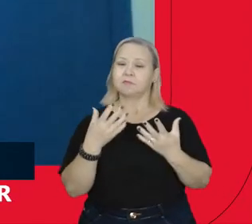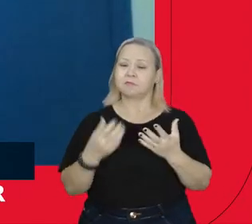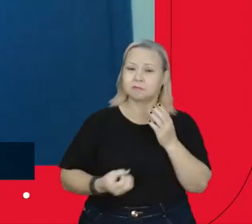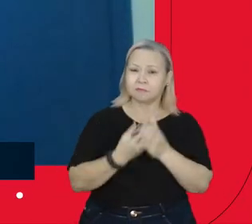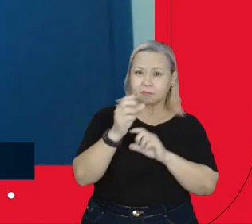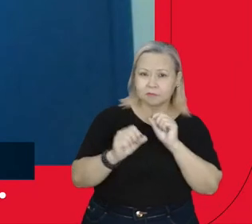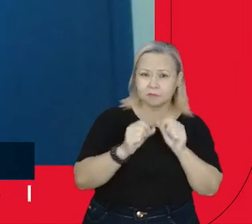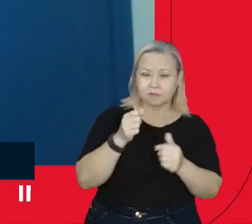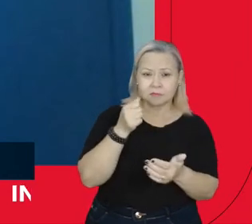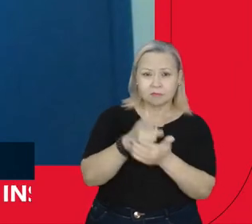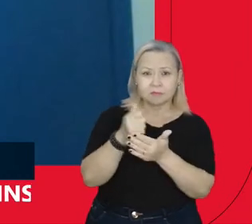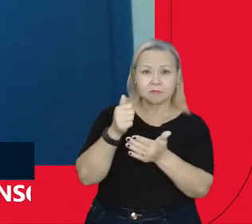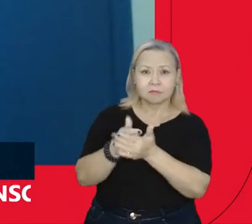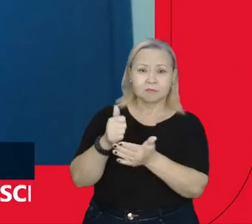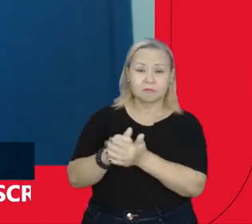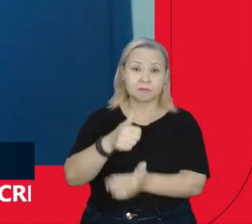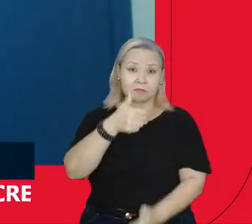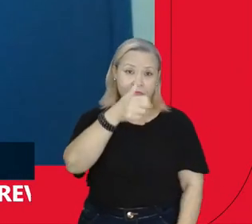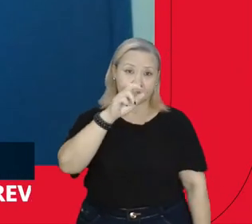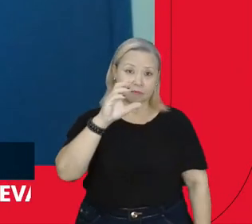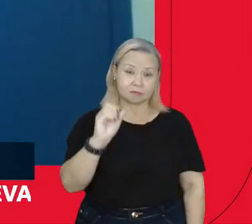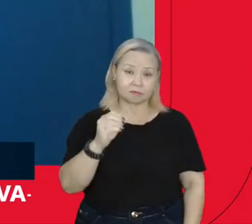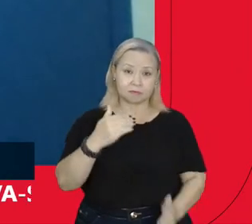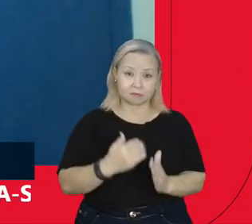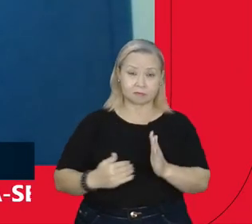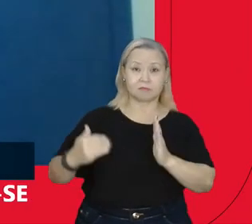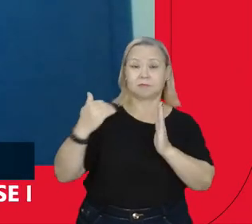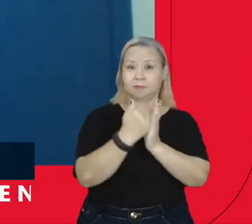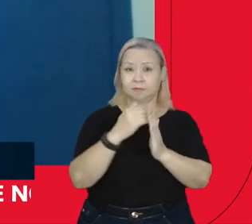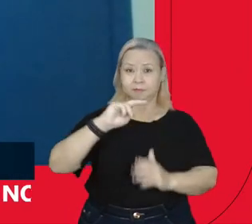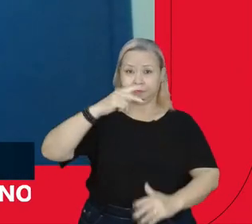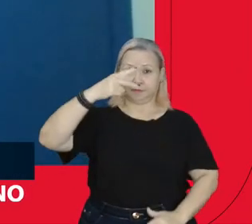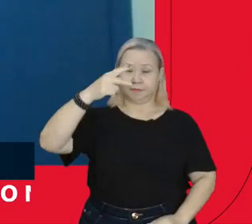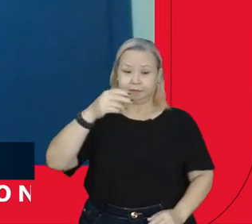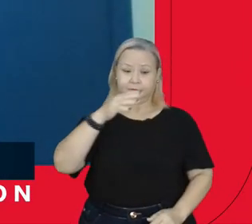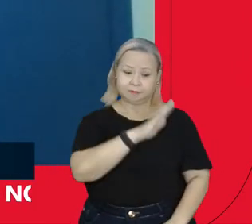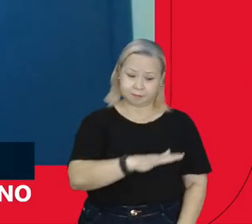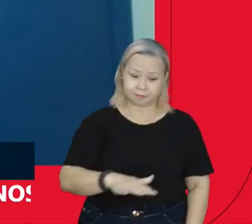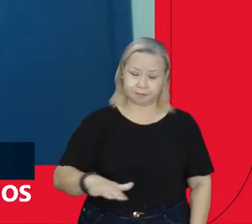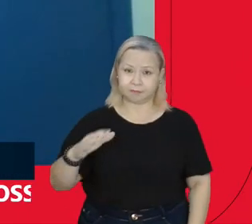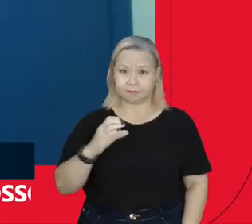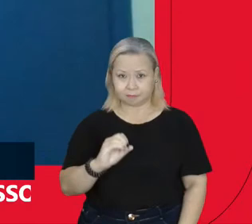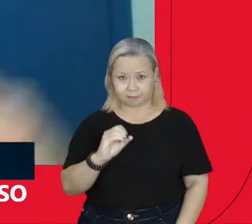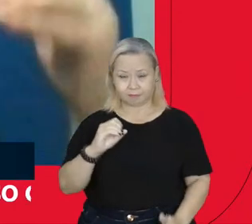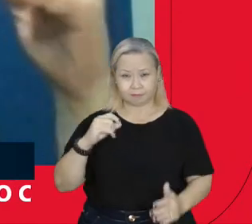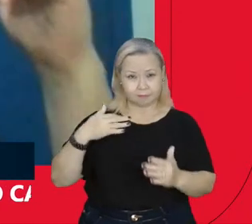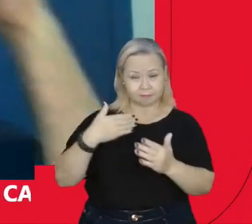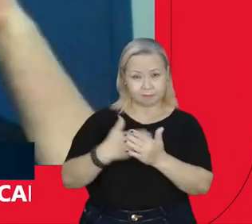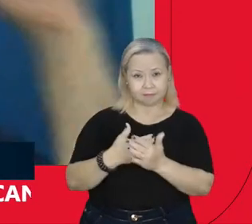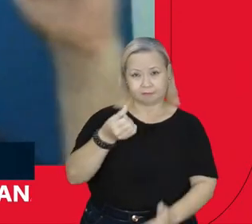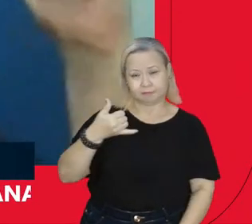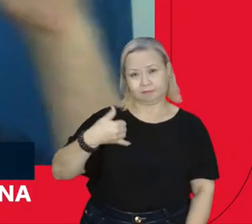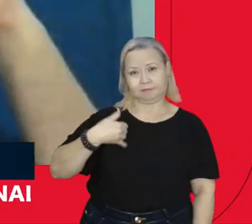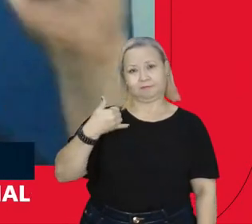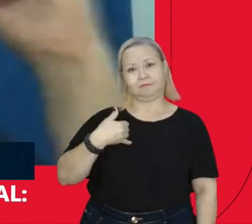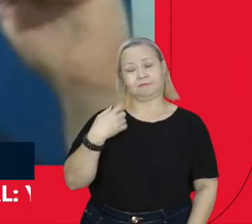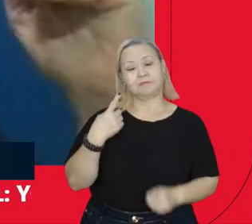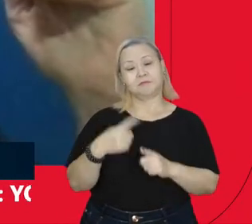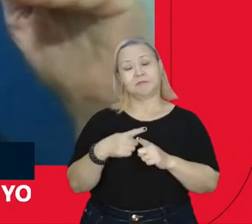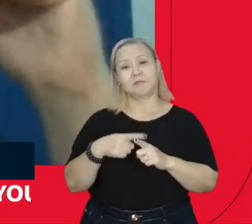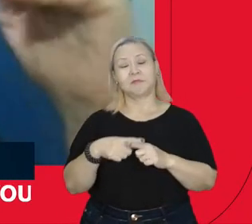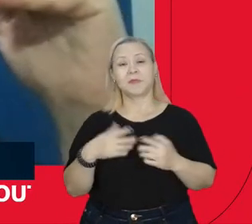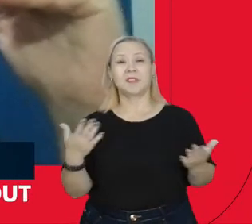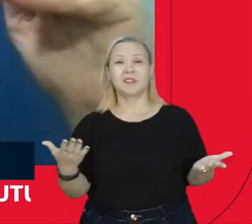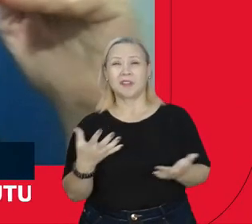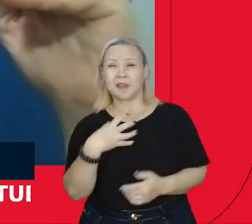pagar, inclusive, R$150 a mais por criança de 0 a 6 anos. Por quê? Porque hoje, do jeito